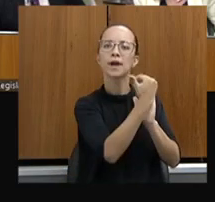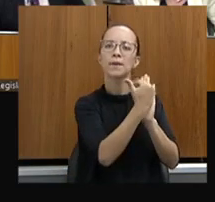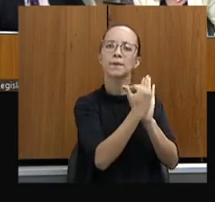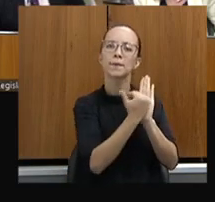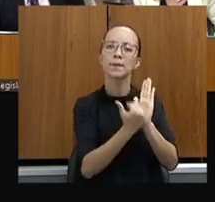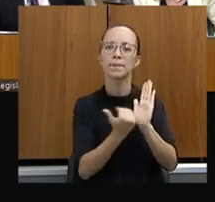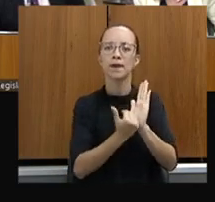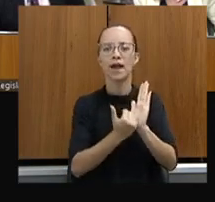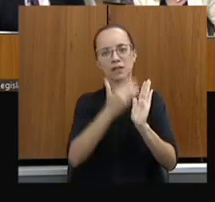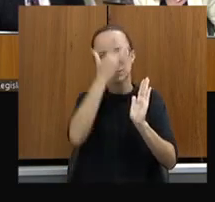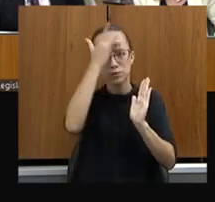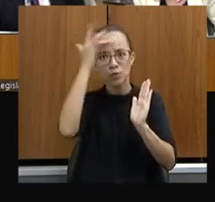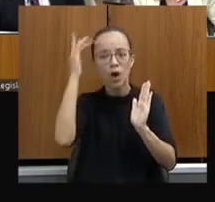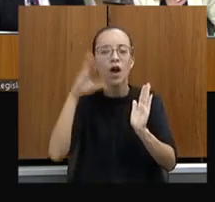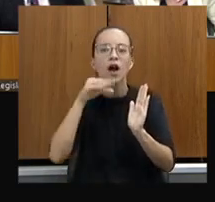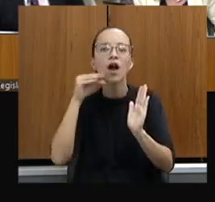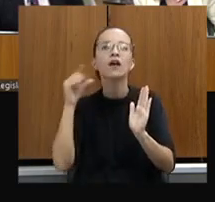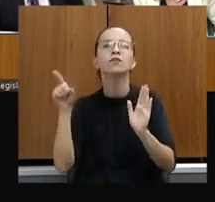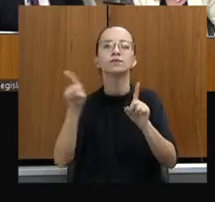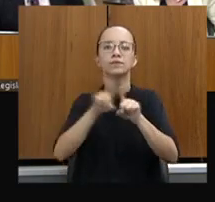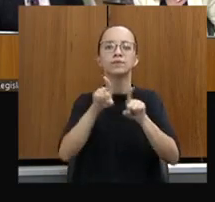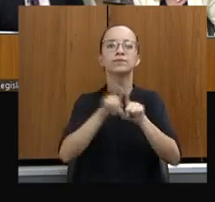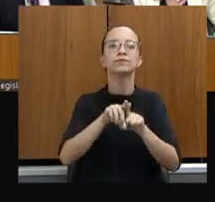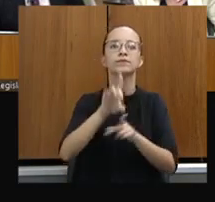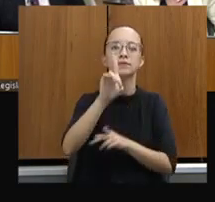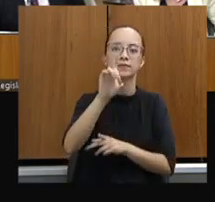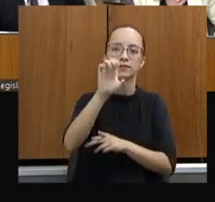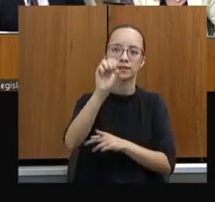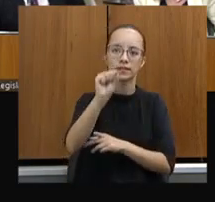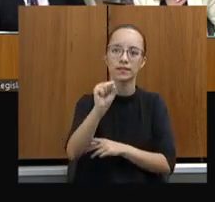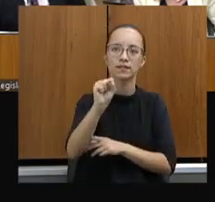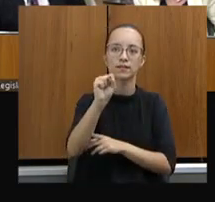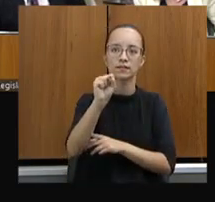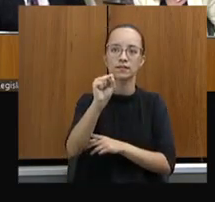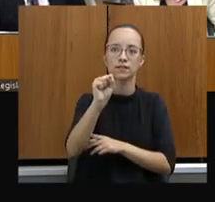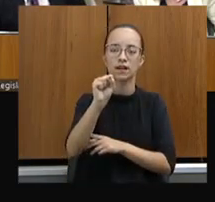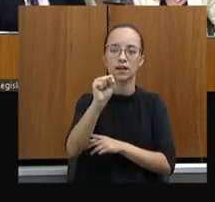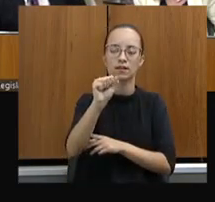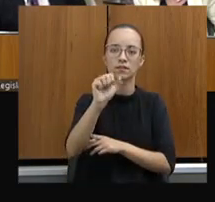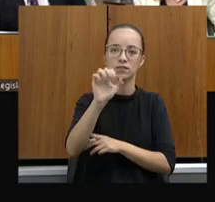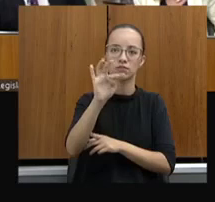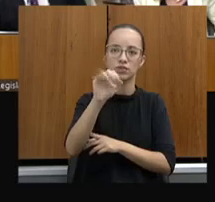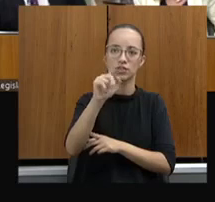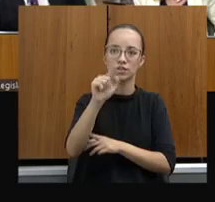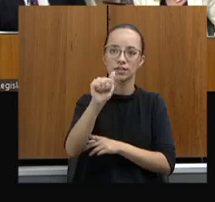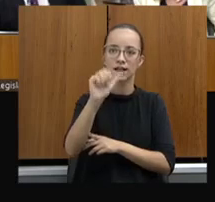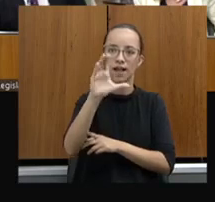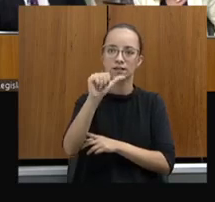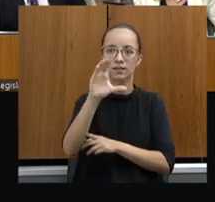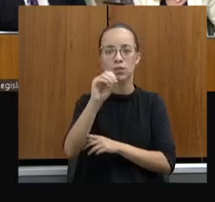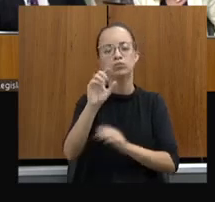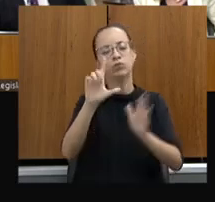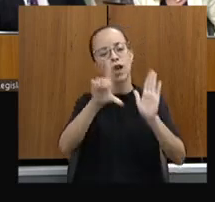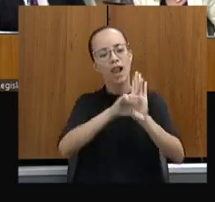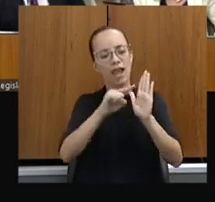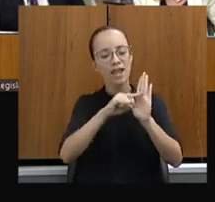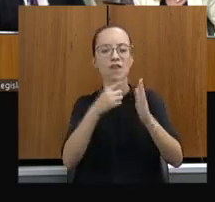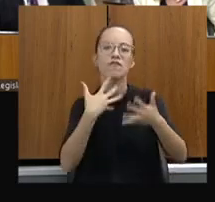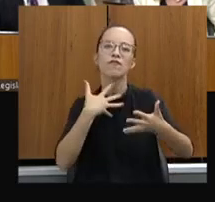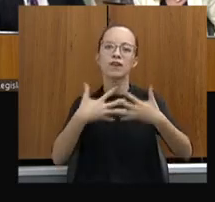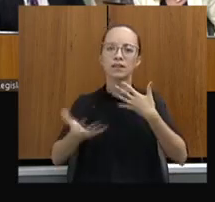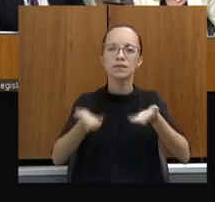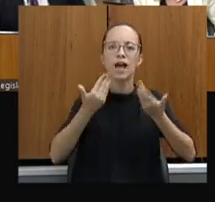E desestatização como eu falei a lei complementar 178 ela trouxe flexibilidade principalmente